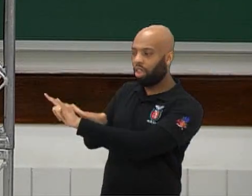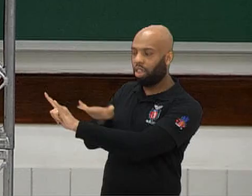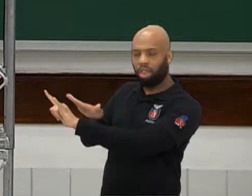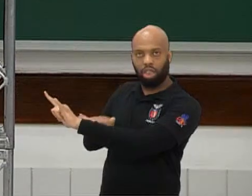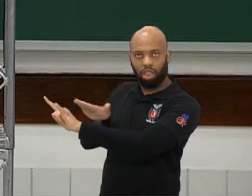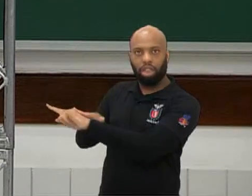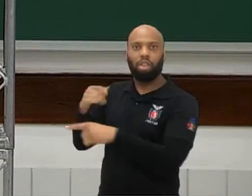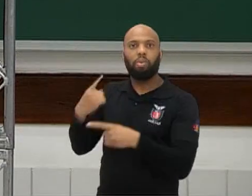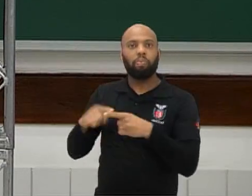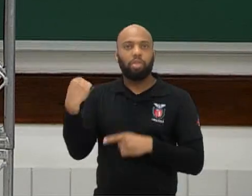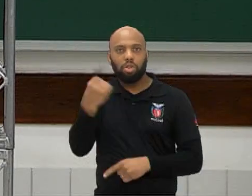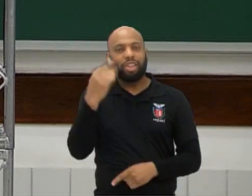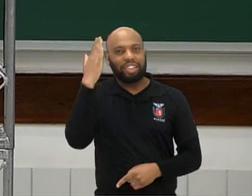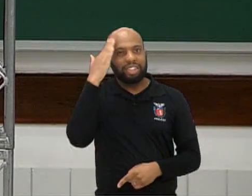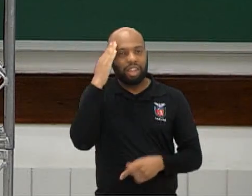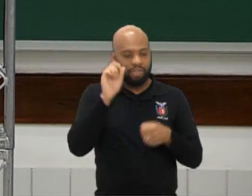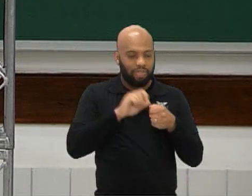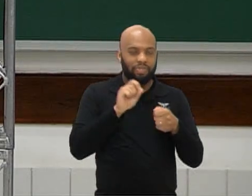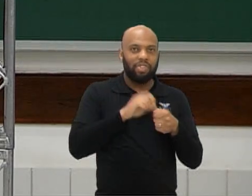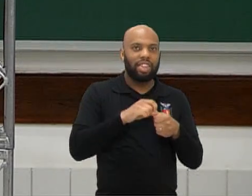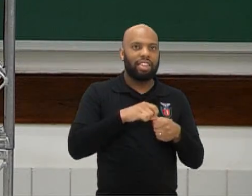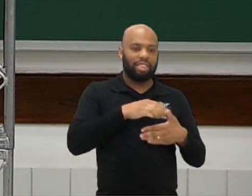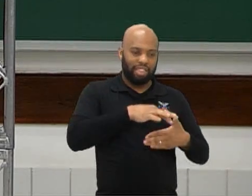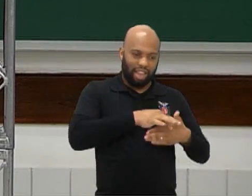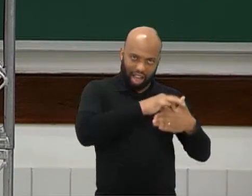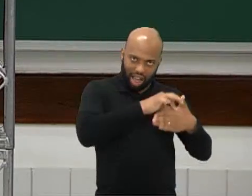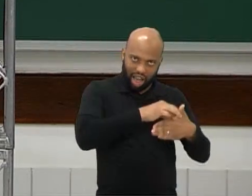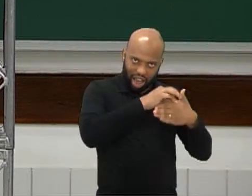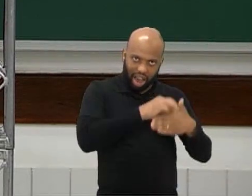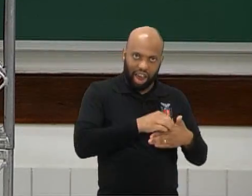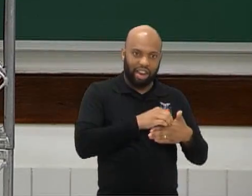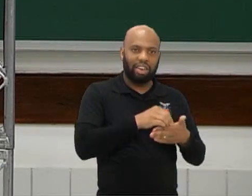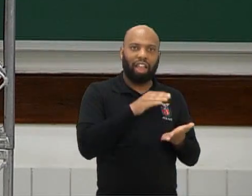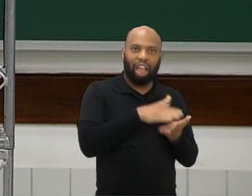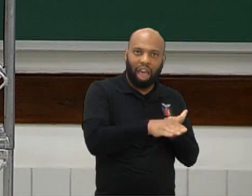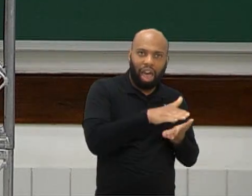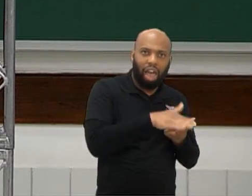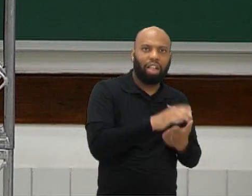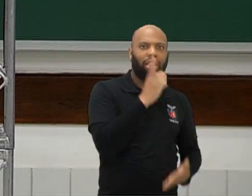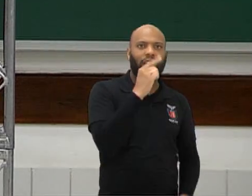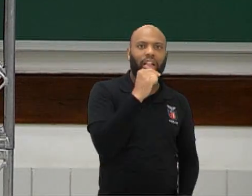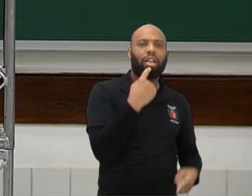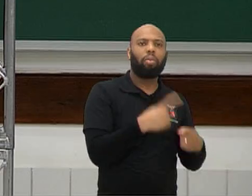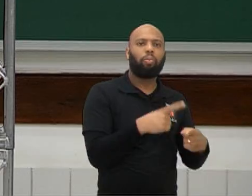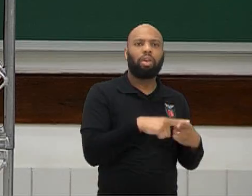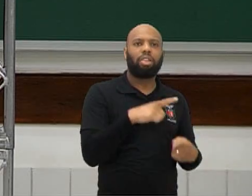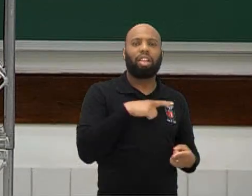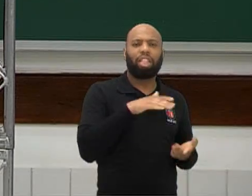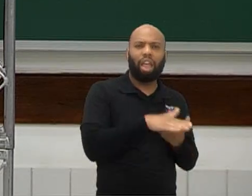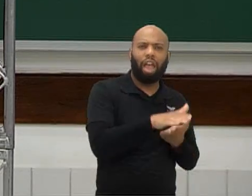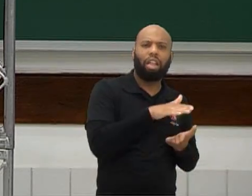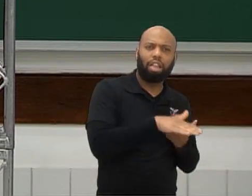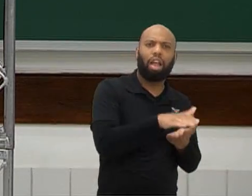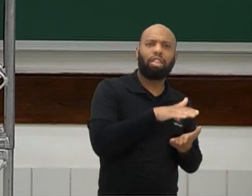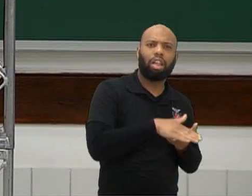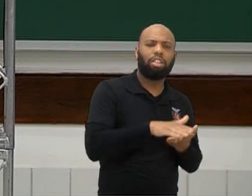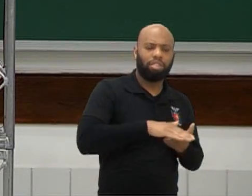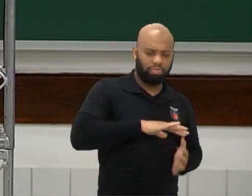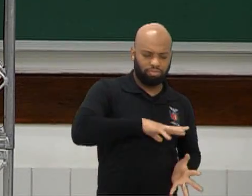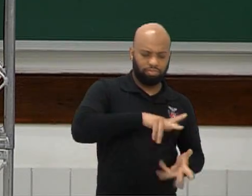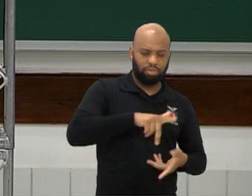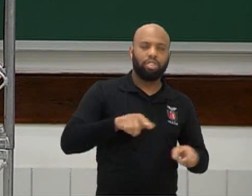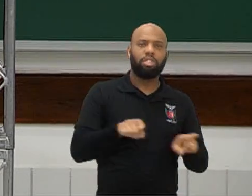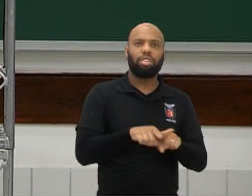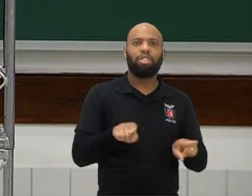que a produção de carne gasta muita água. É um custo muito elevado para o planeta, é um